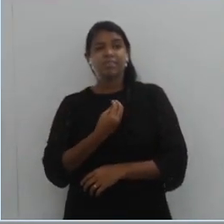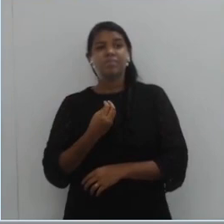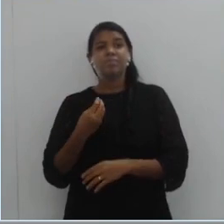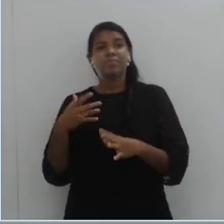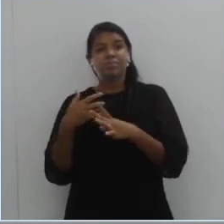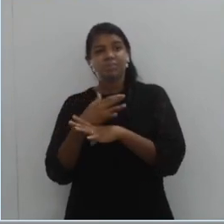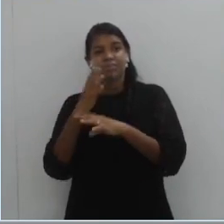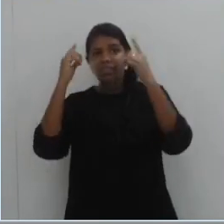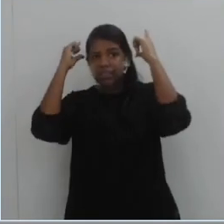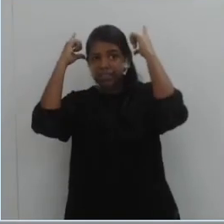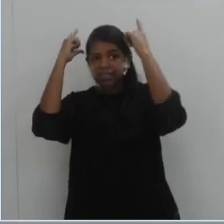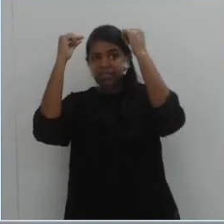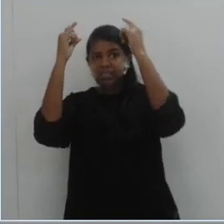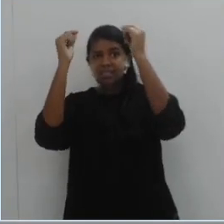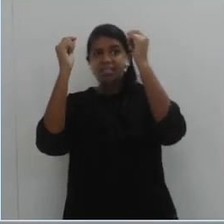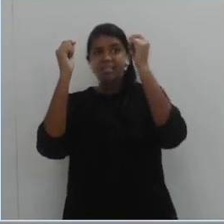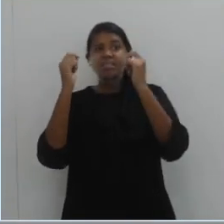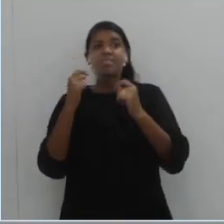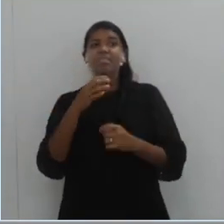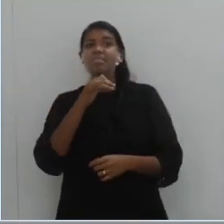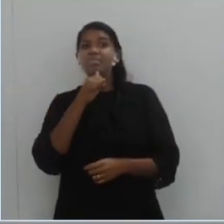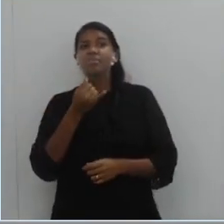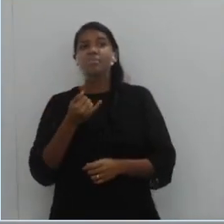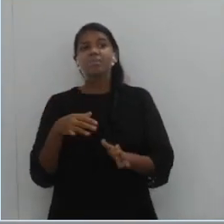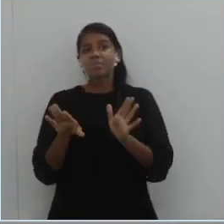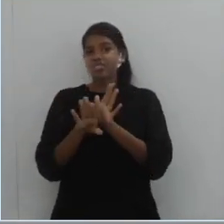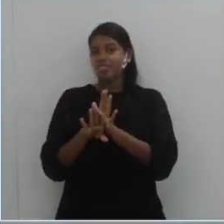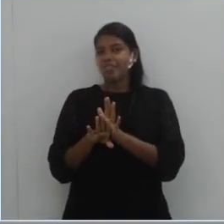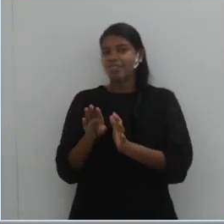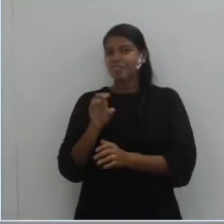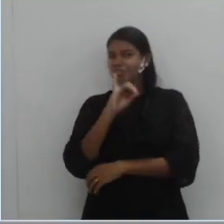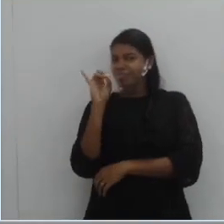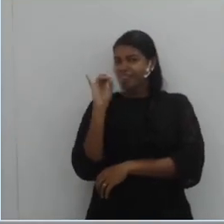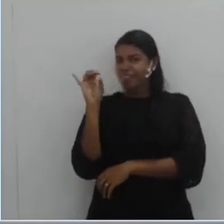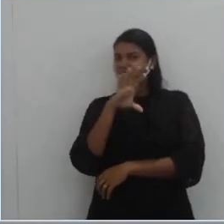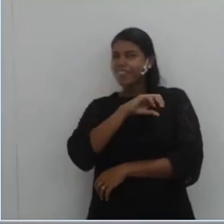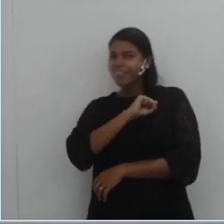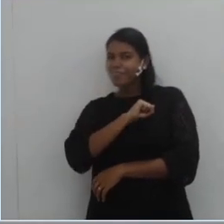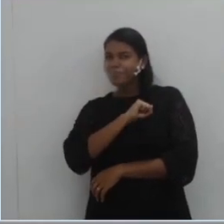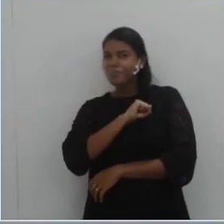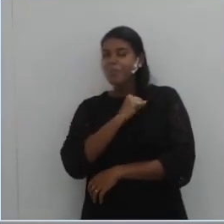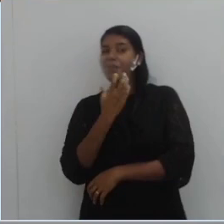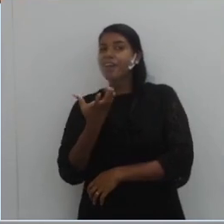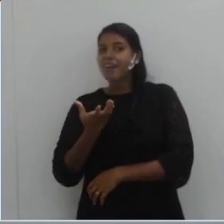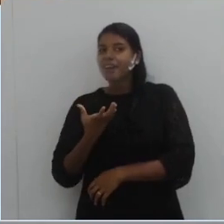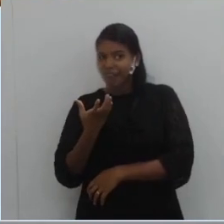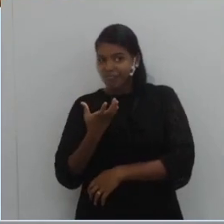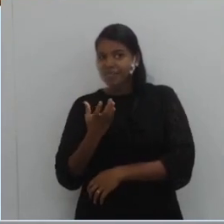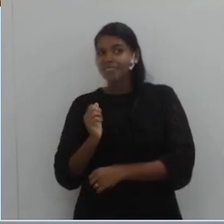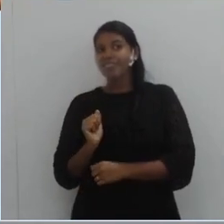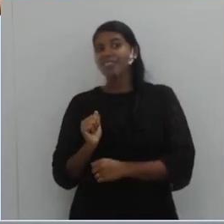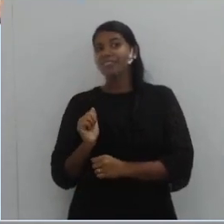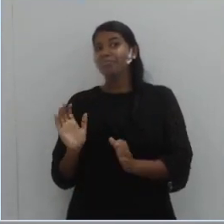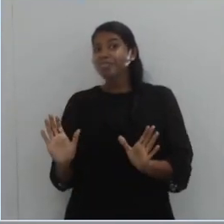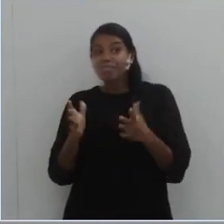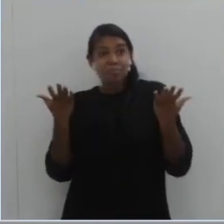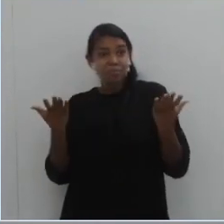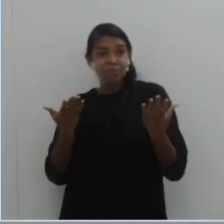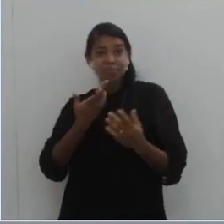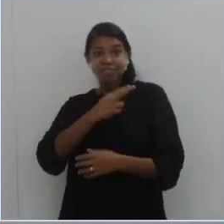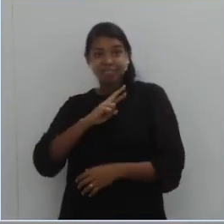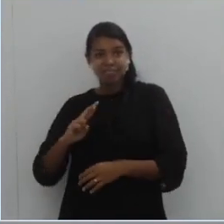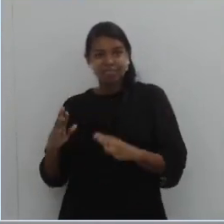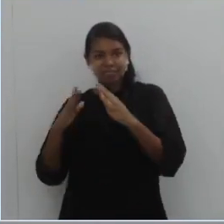ir. Então, tipo, ela chegava hoje, chegava para mozão, eu quero ir para uma festa religiosa,